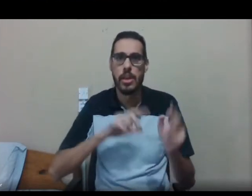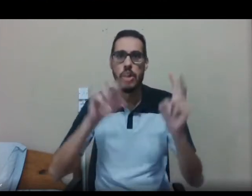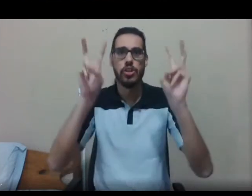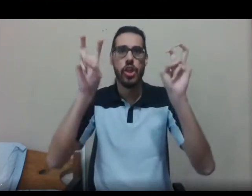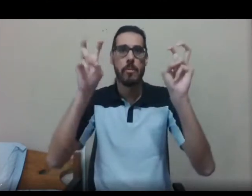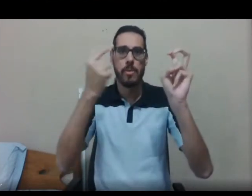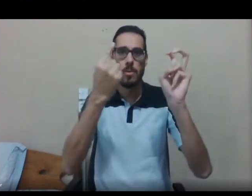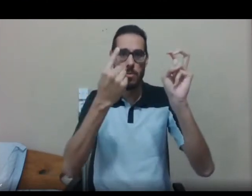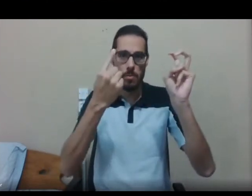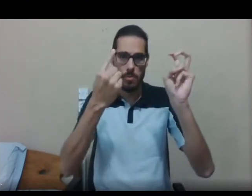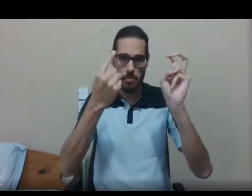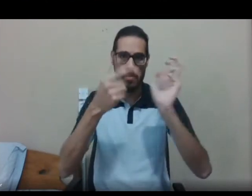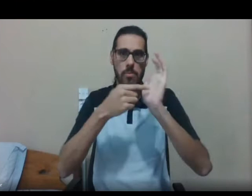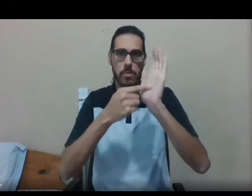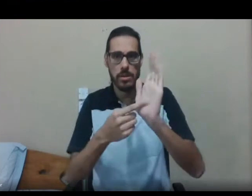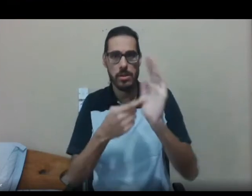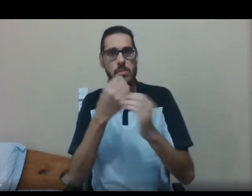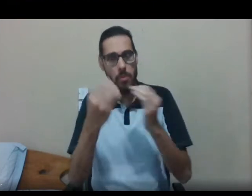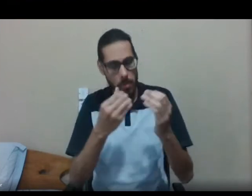seu, né,